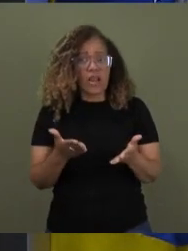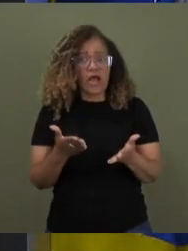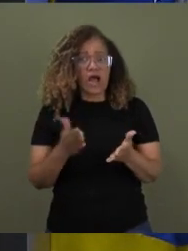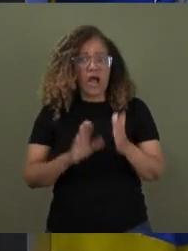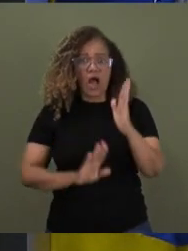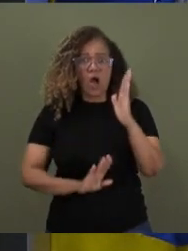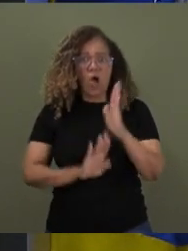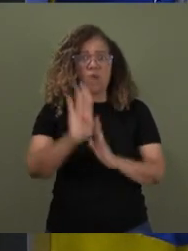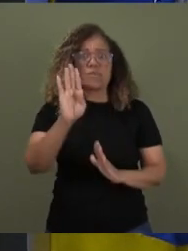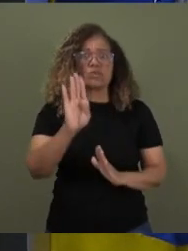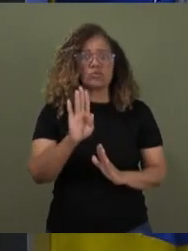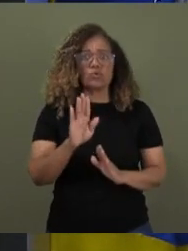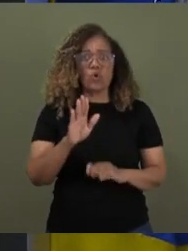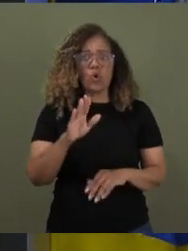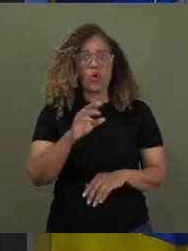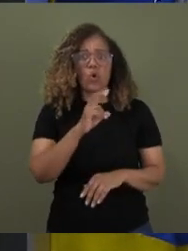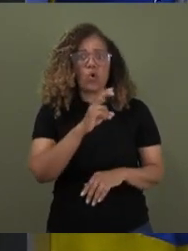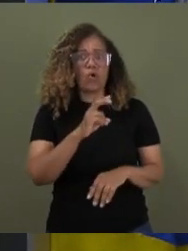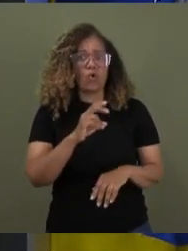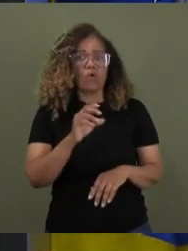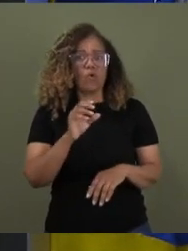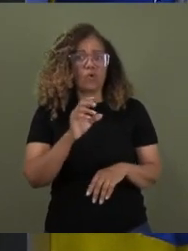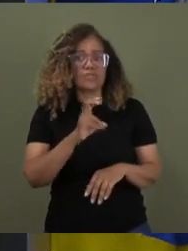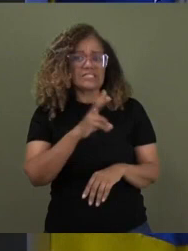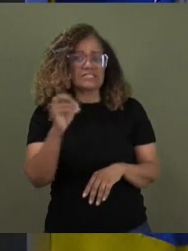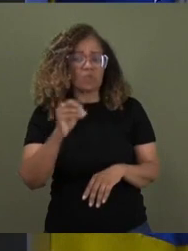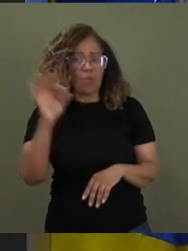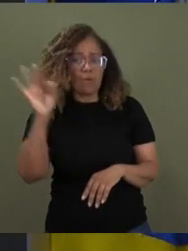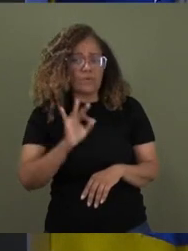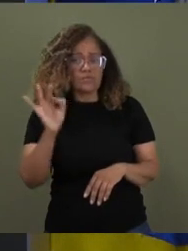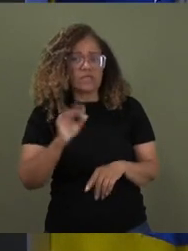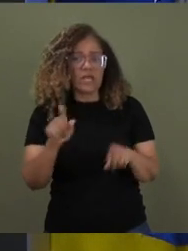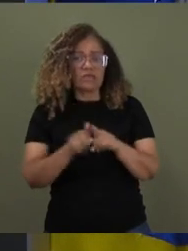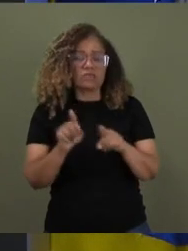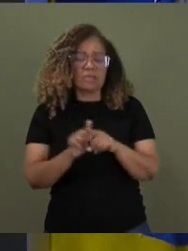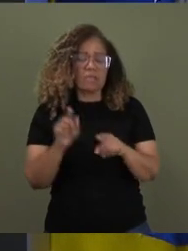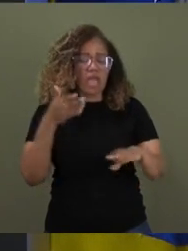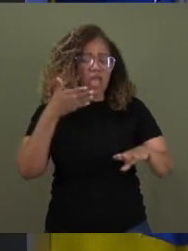de overdose, com a entrada do fentanil,